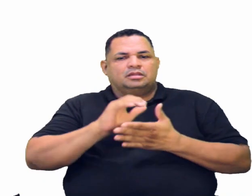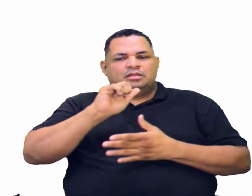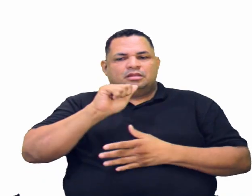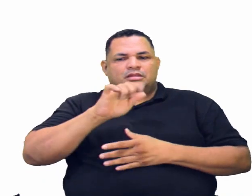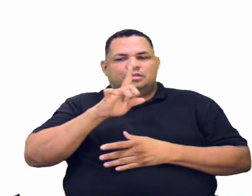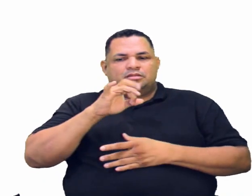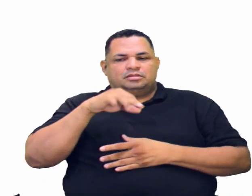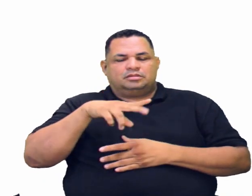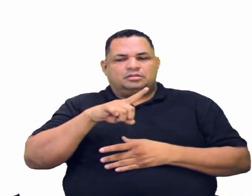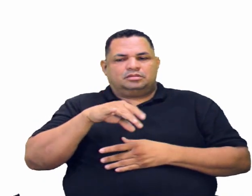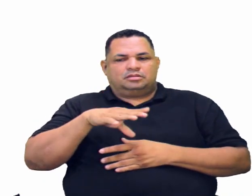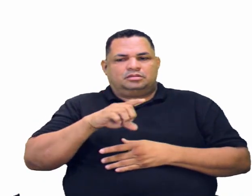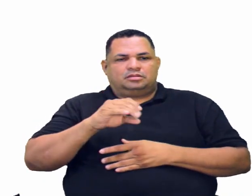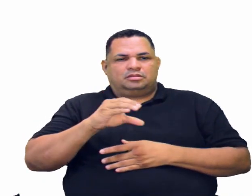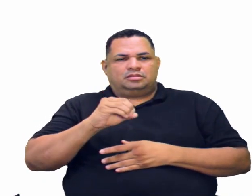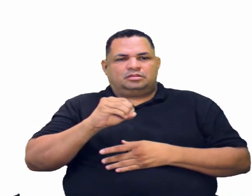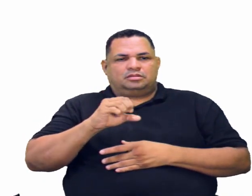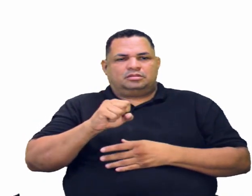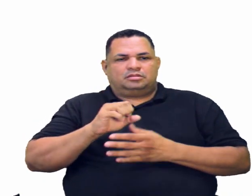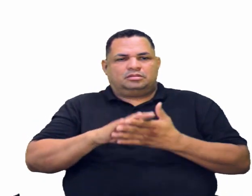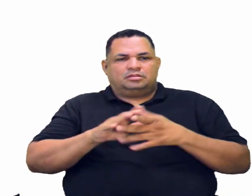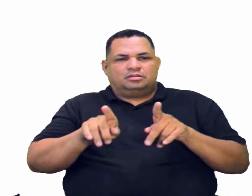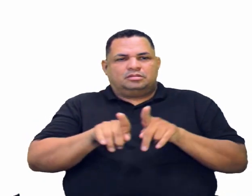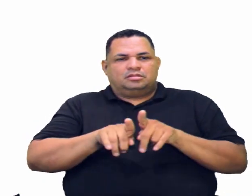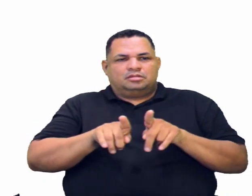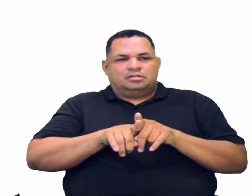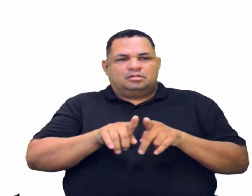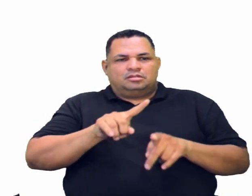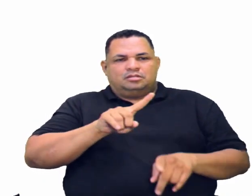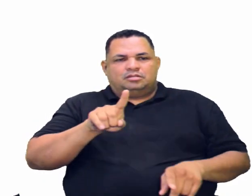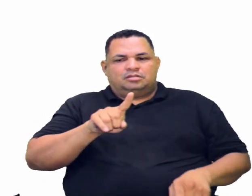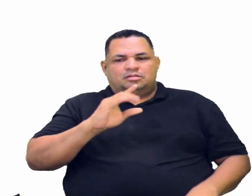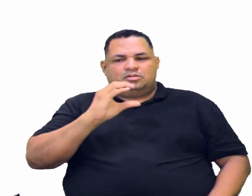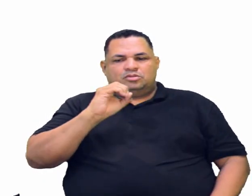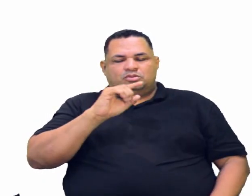alcino? Hidrocarboneto de ligação tripla. A